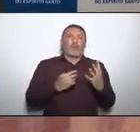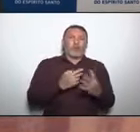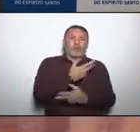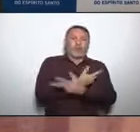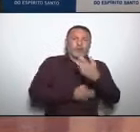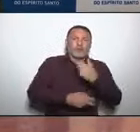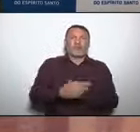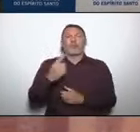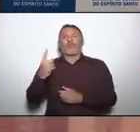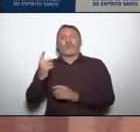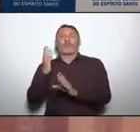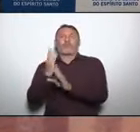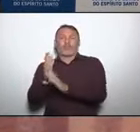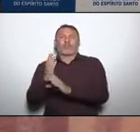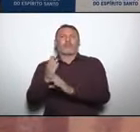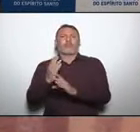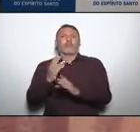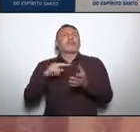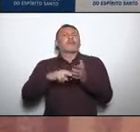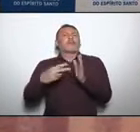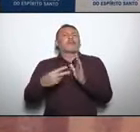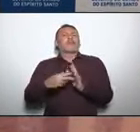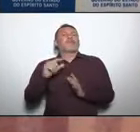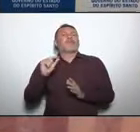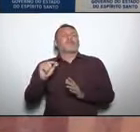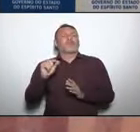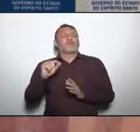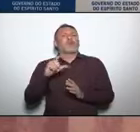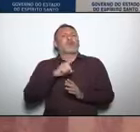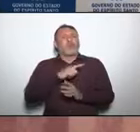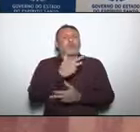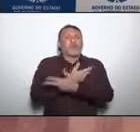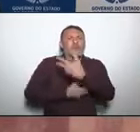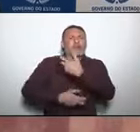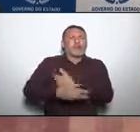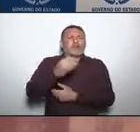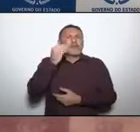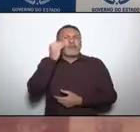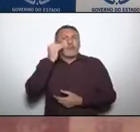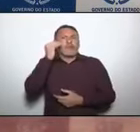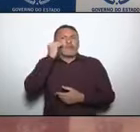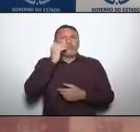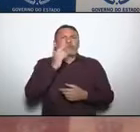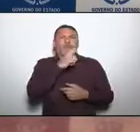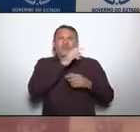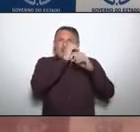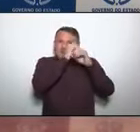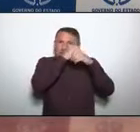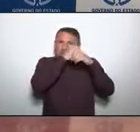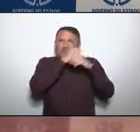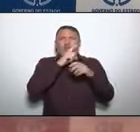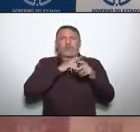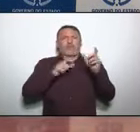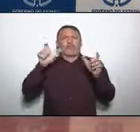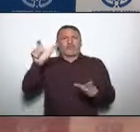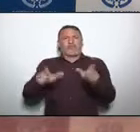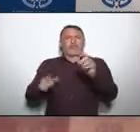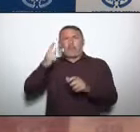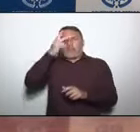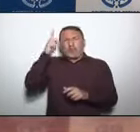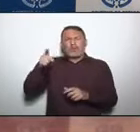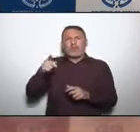mostra que o número de testes, de provas que tem chegado ao laboratório das pessoas que são